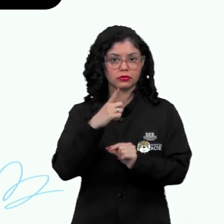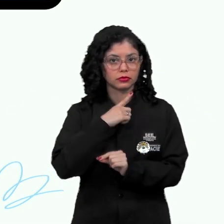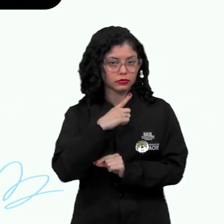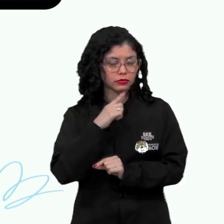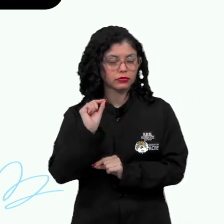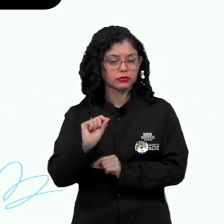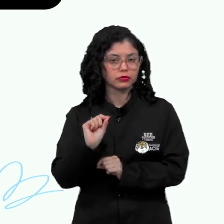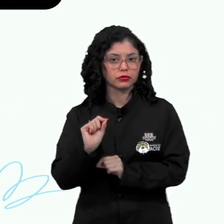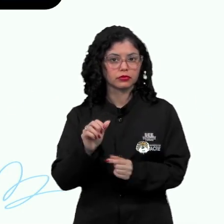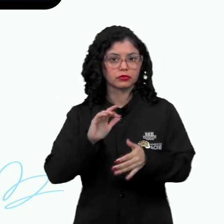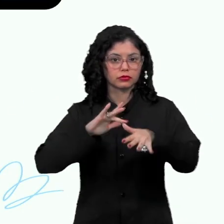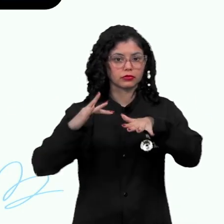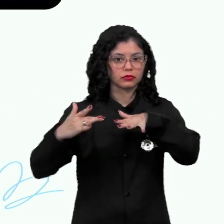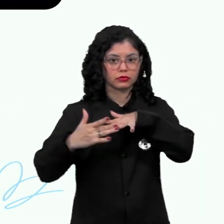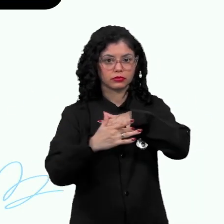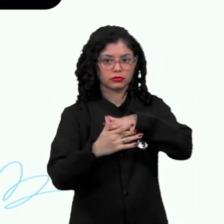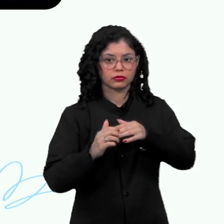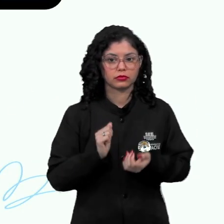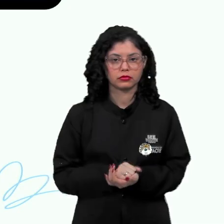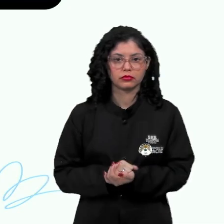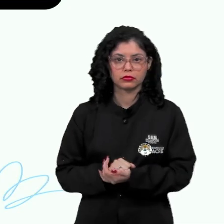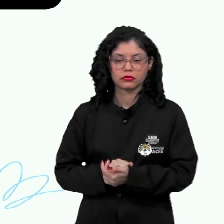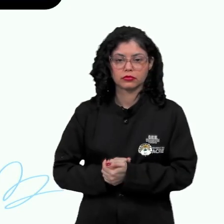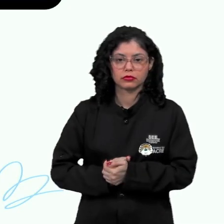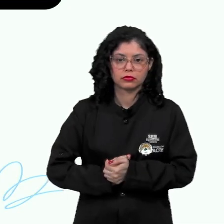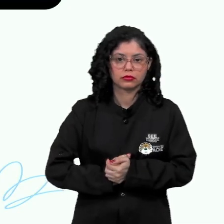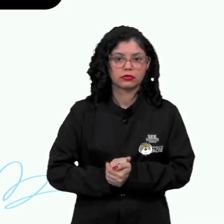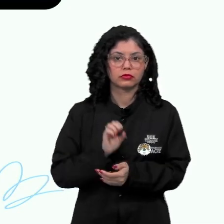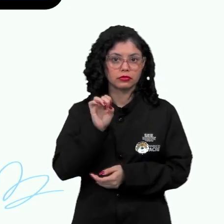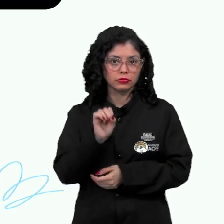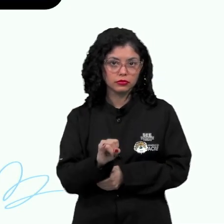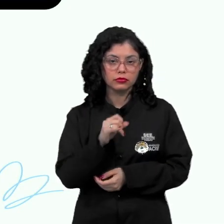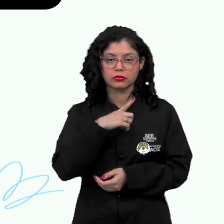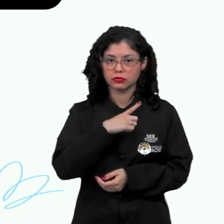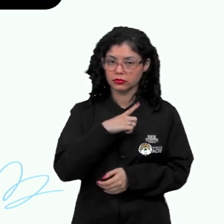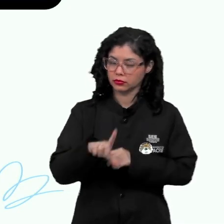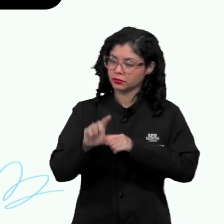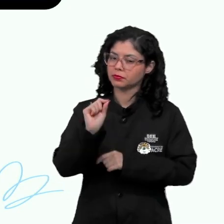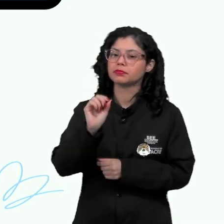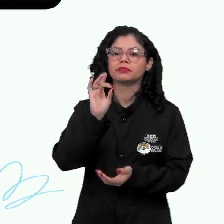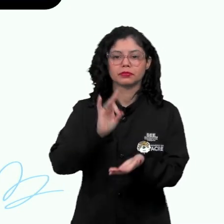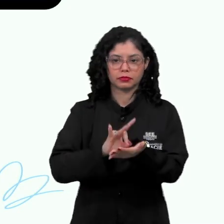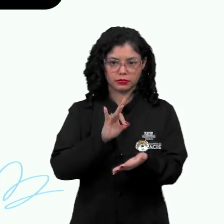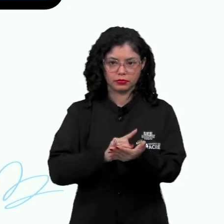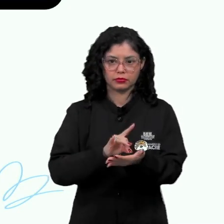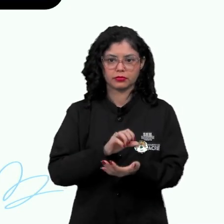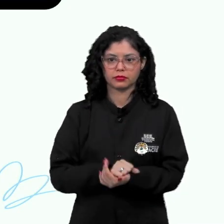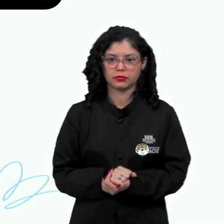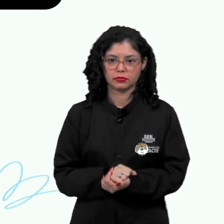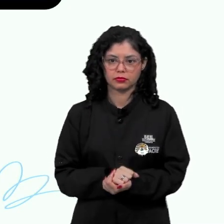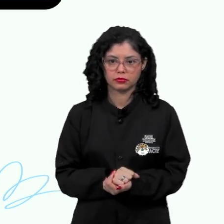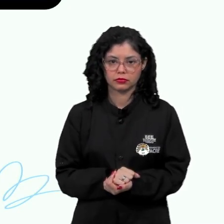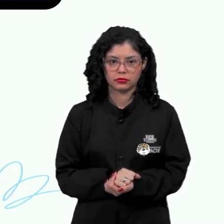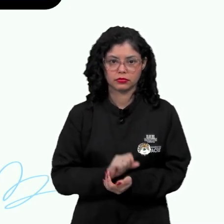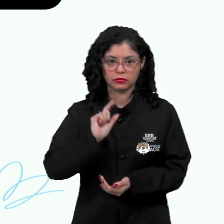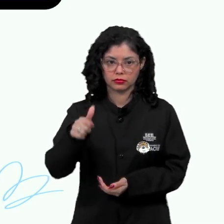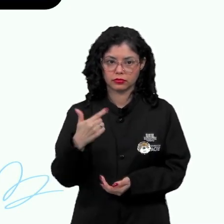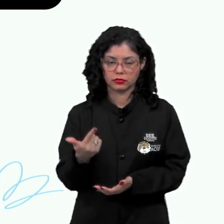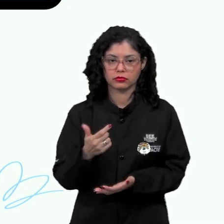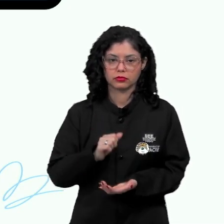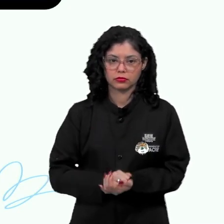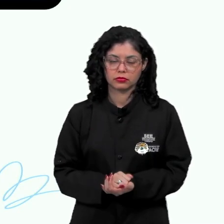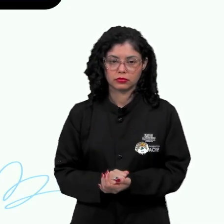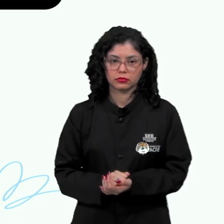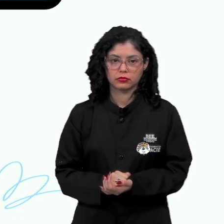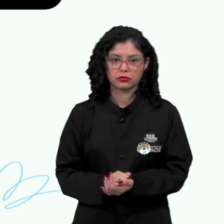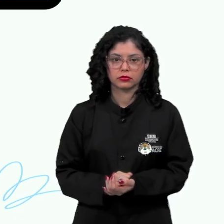lá as redes sociais. Então, essa alternativa também é verdadeira. Já a próxima fala que